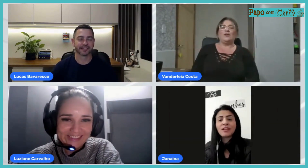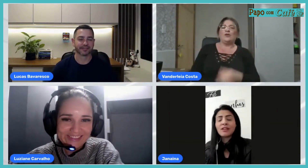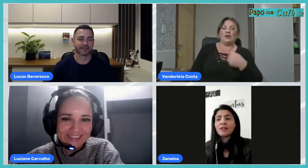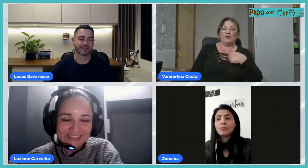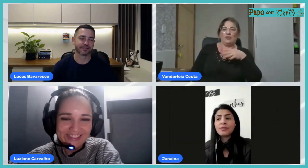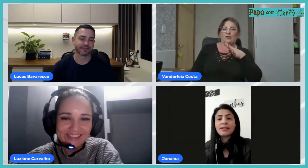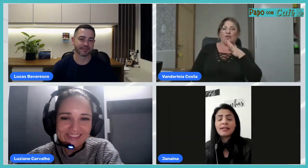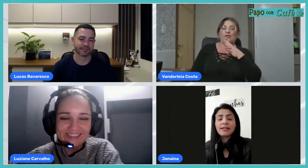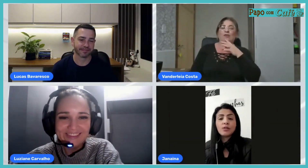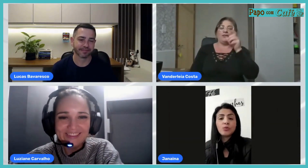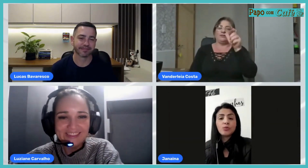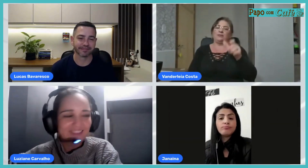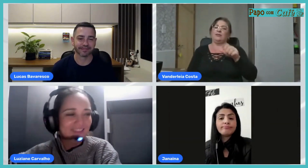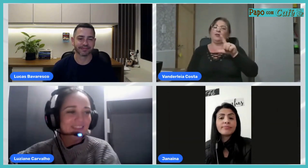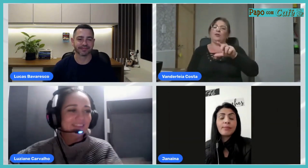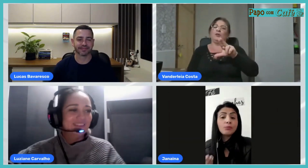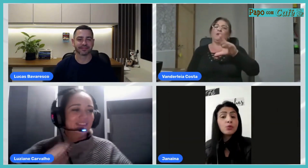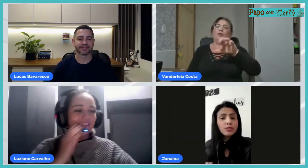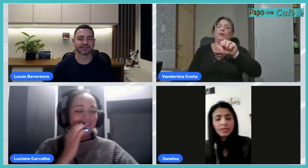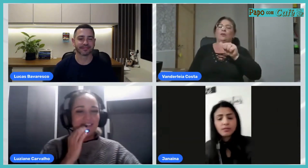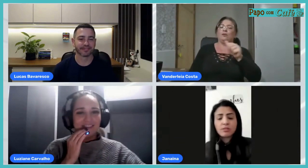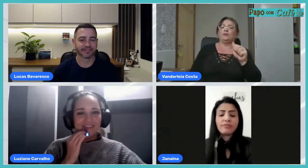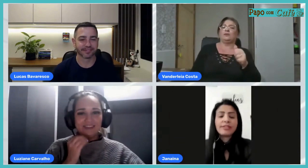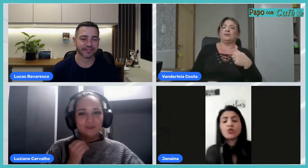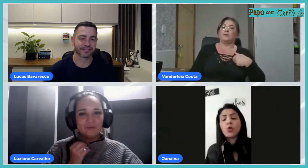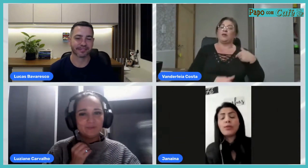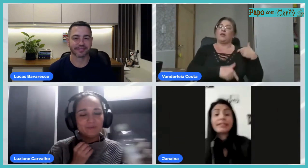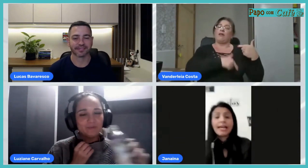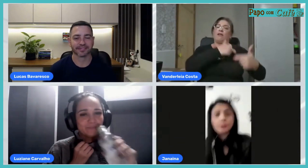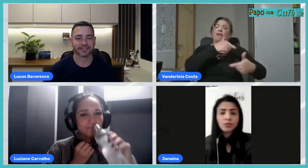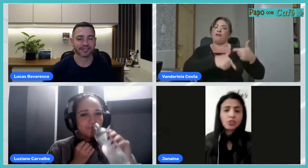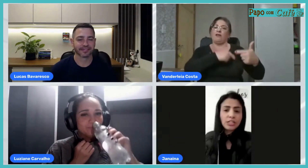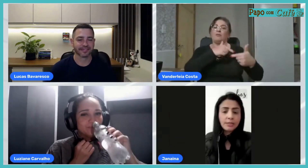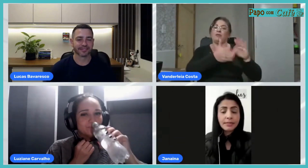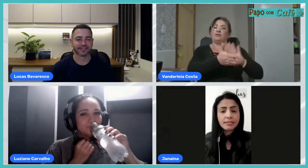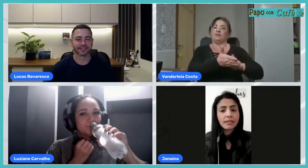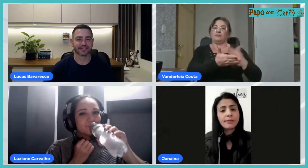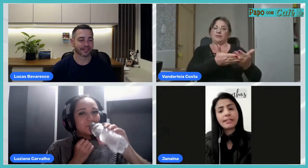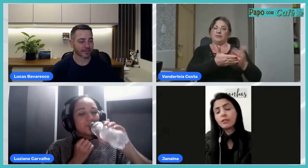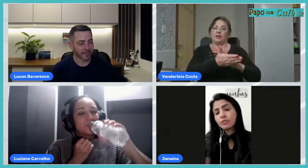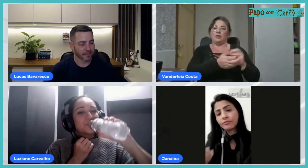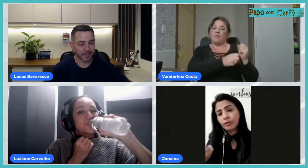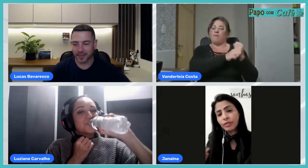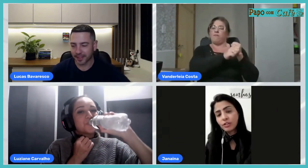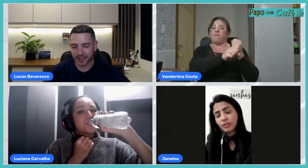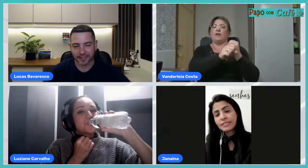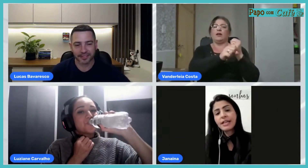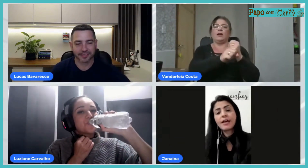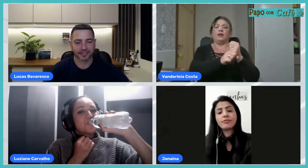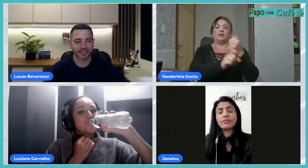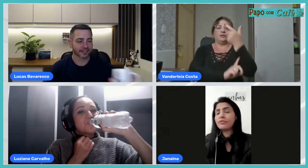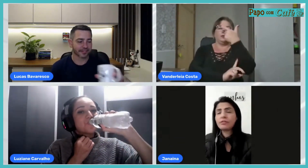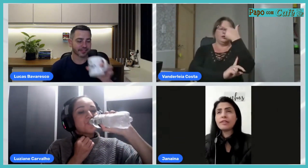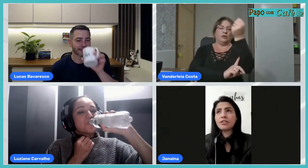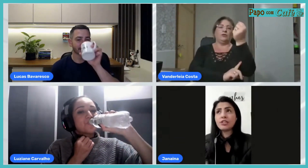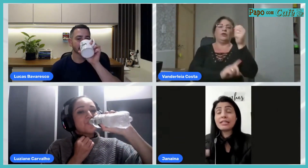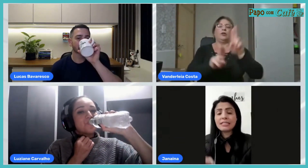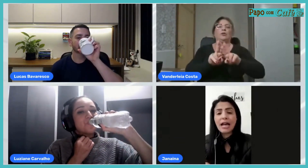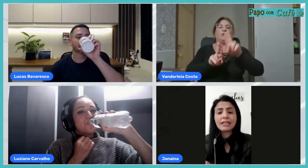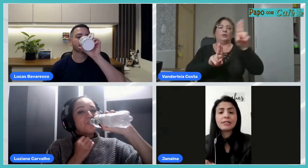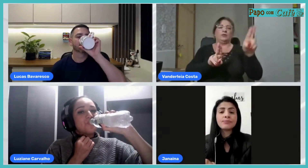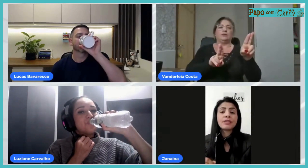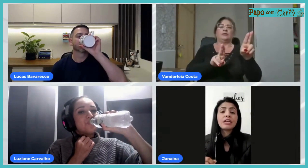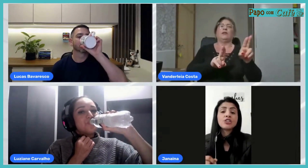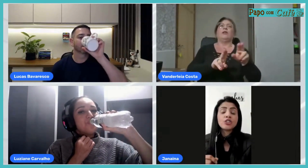Lucas, porque eu trabalhei muitos anos, na verdade, como intérprete de Libras, trabalhei na faculdade Unicel, na faculdade